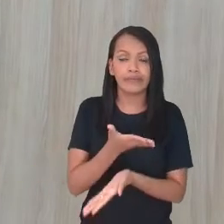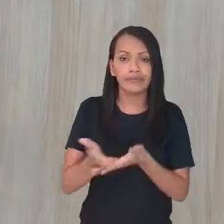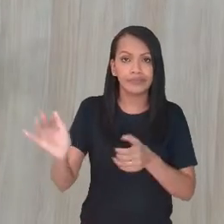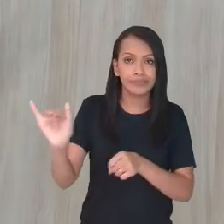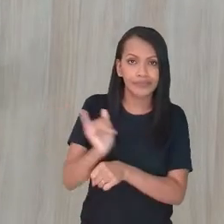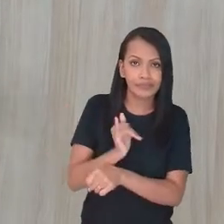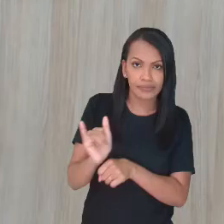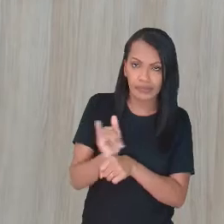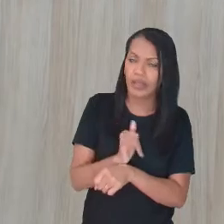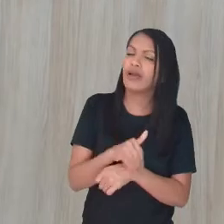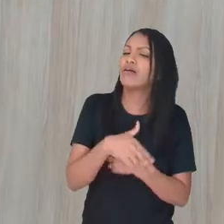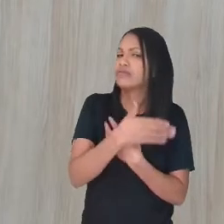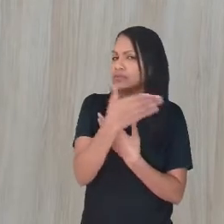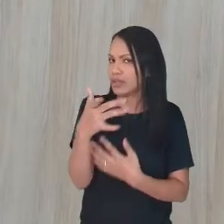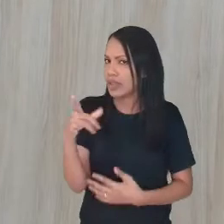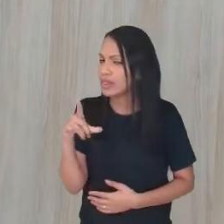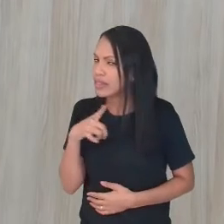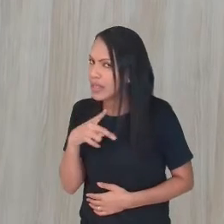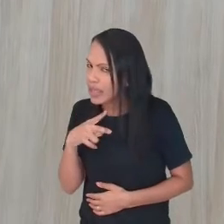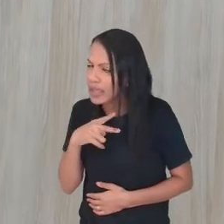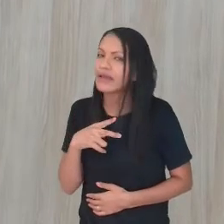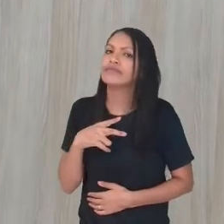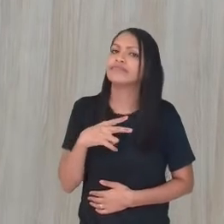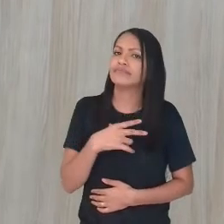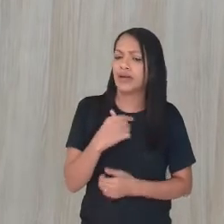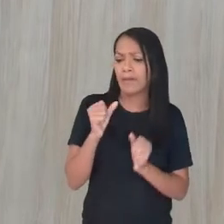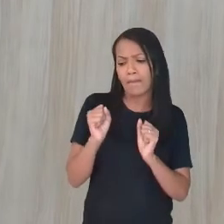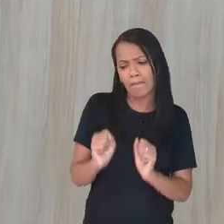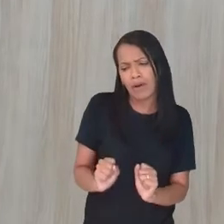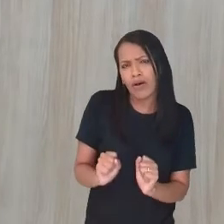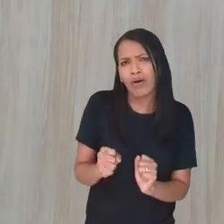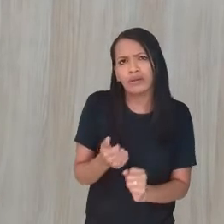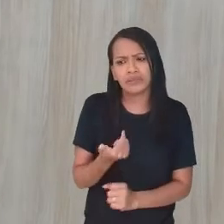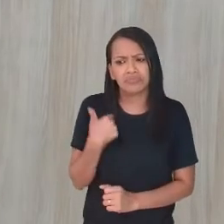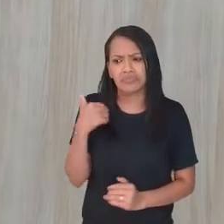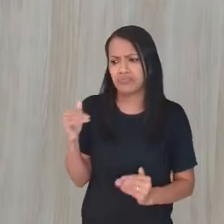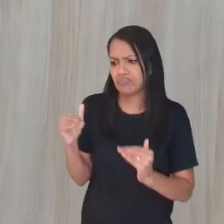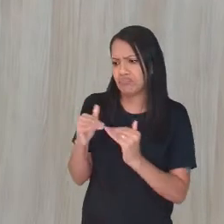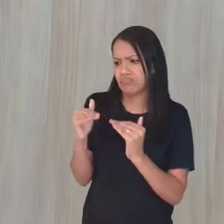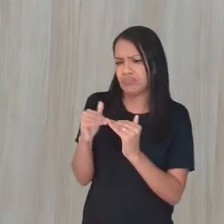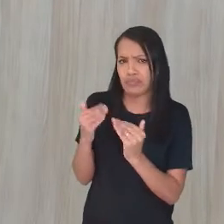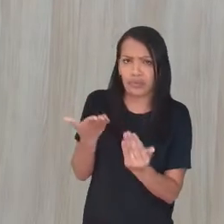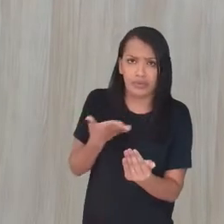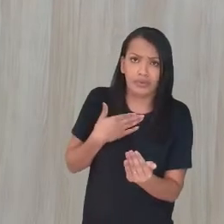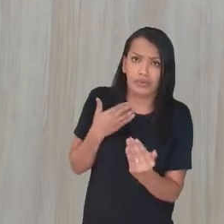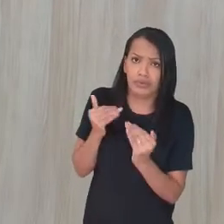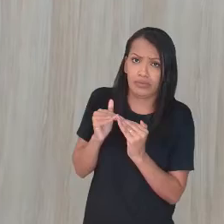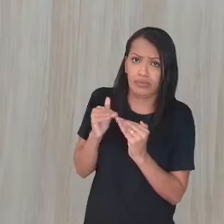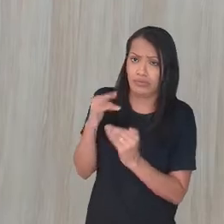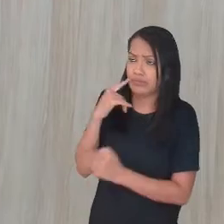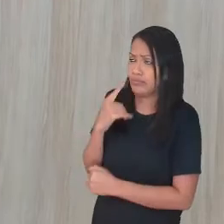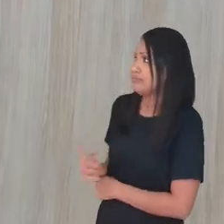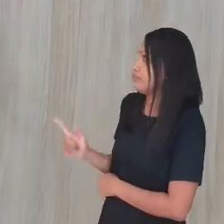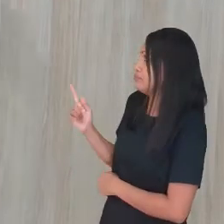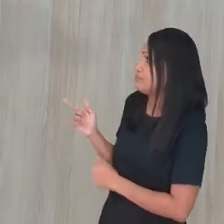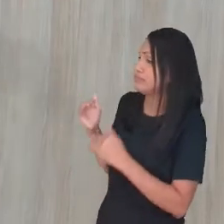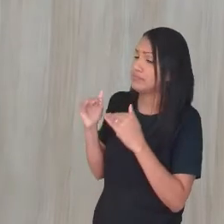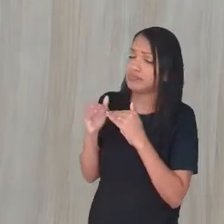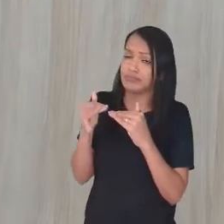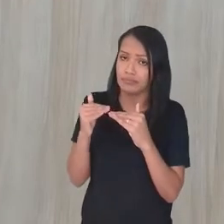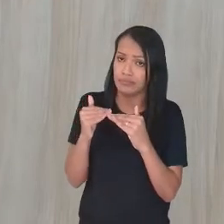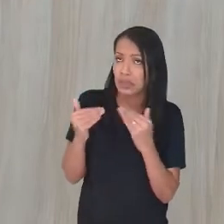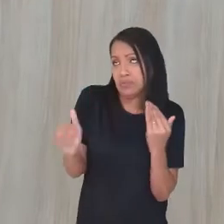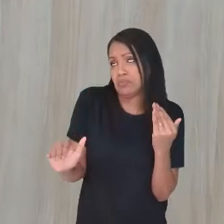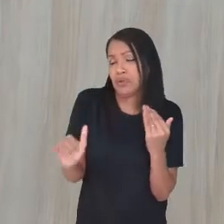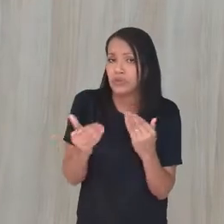que cada um tem a sua, certo? Então, você pode não concordar com alguma coisa que eu trago aqui, mas, no geral,